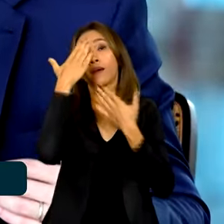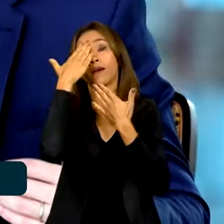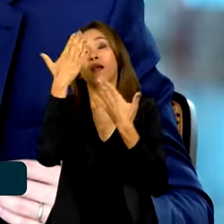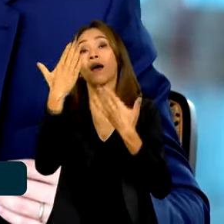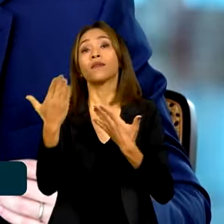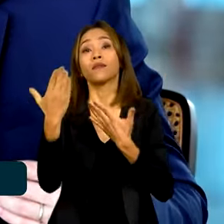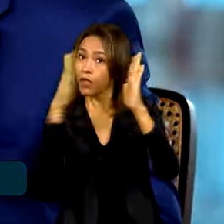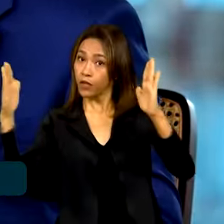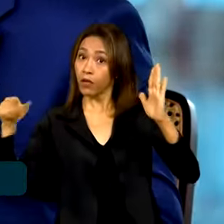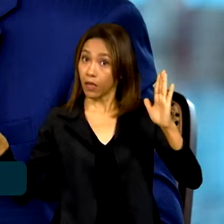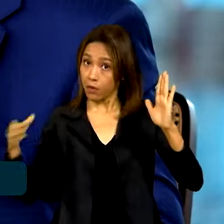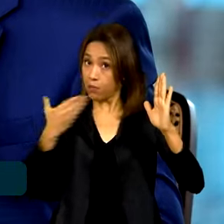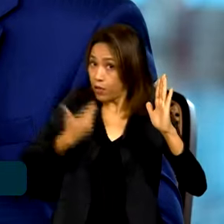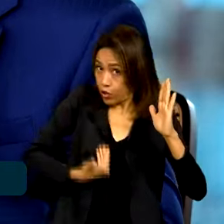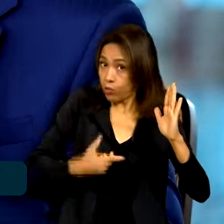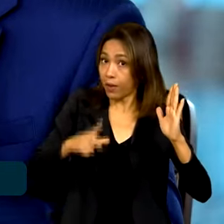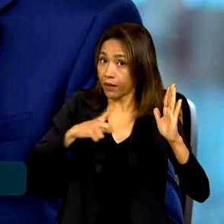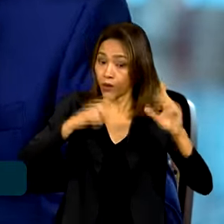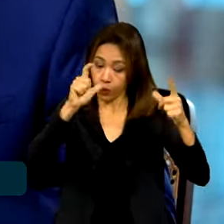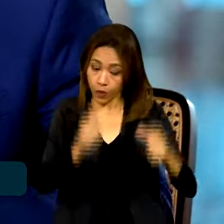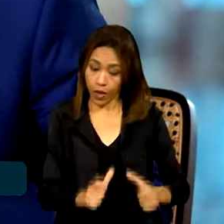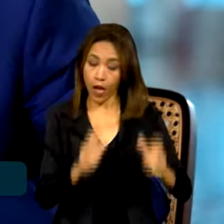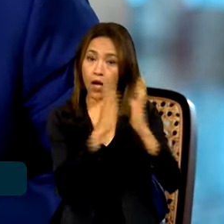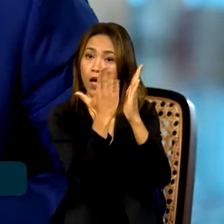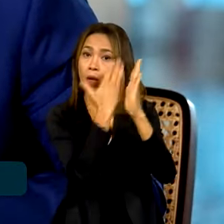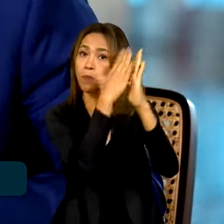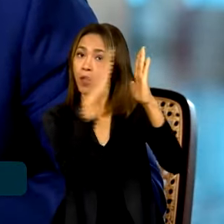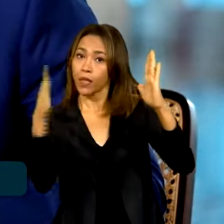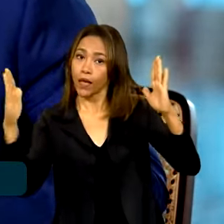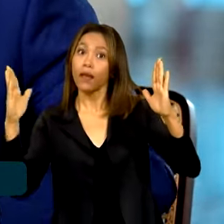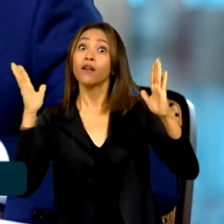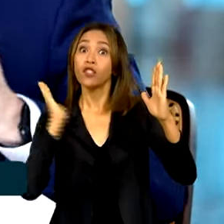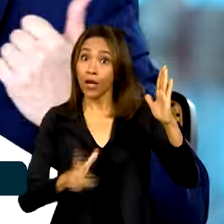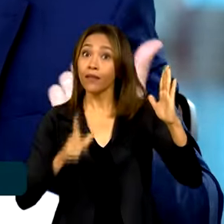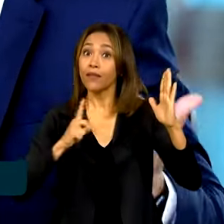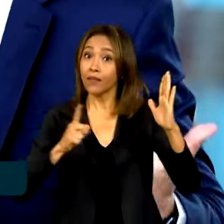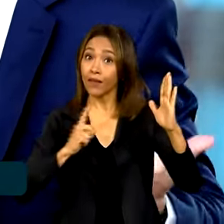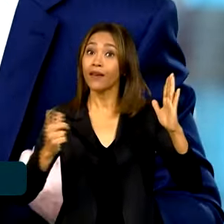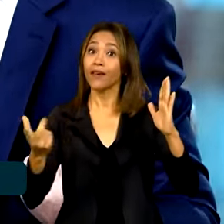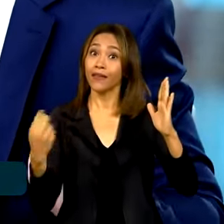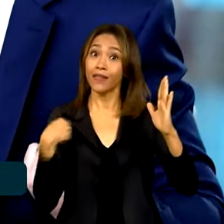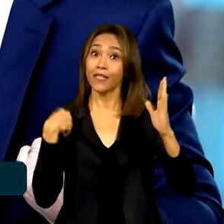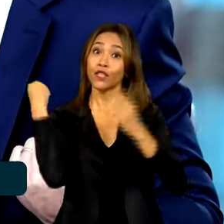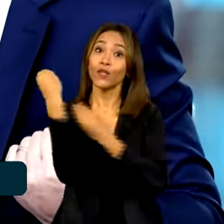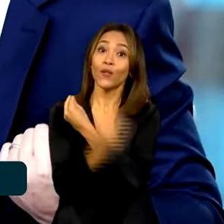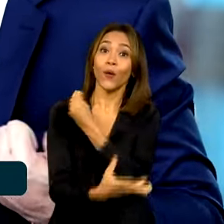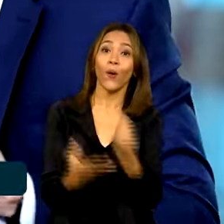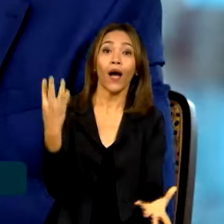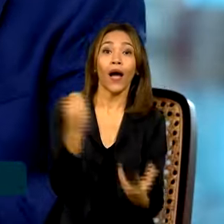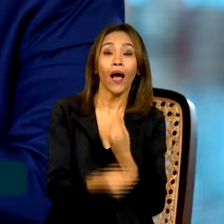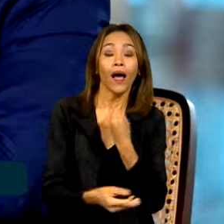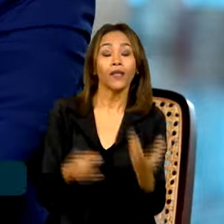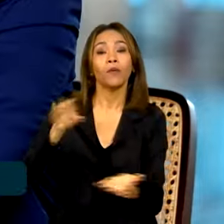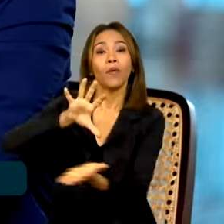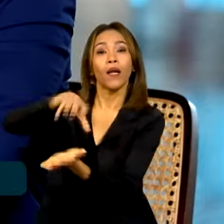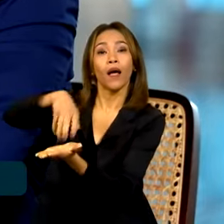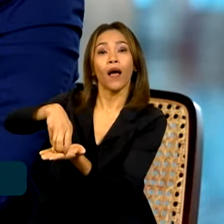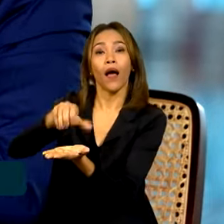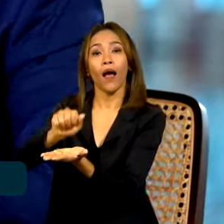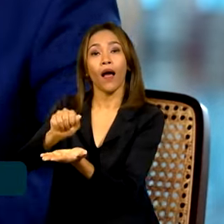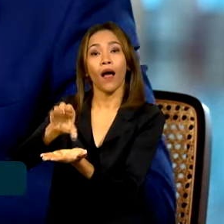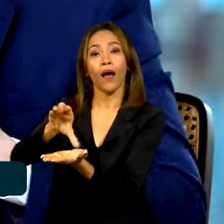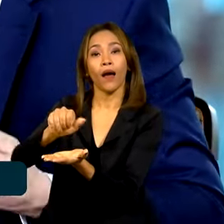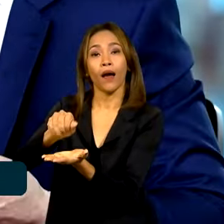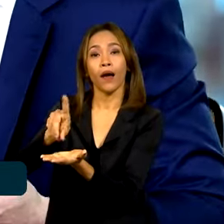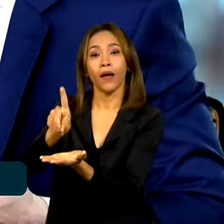vida retornou os novos Minha Casa Minha Vida já vão vir com livros doados pela Academia Brasileira de Letras para que a gente possa incentivar